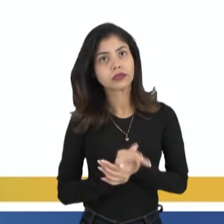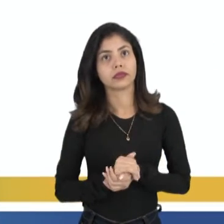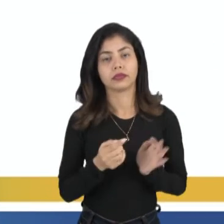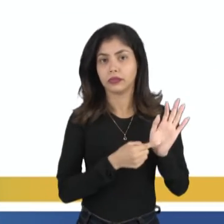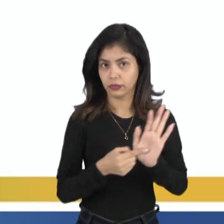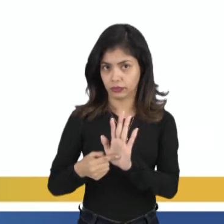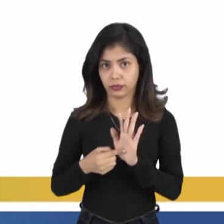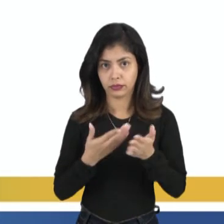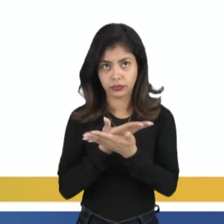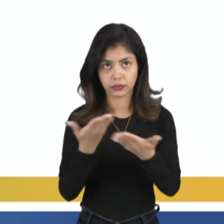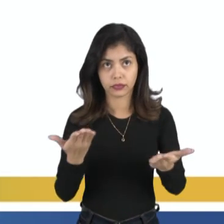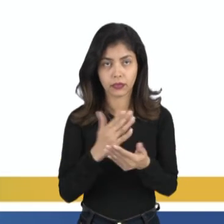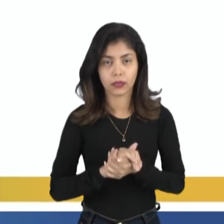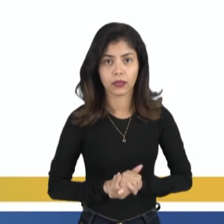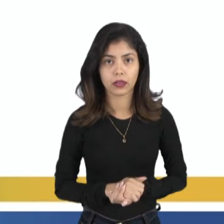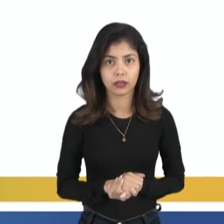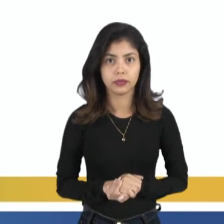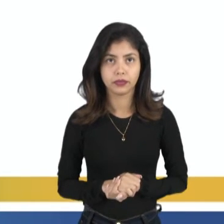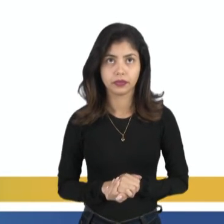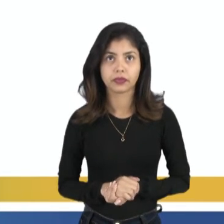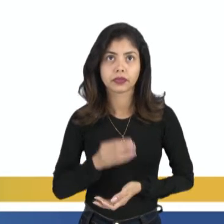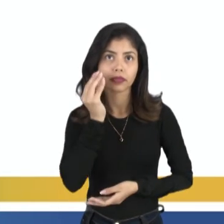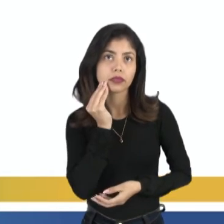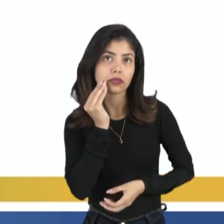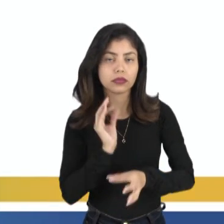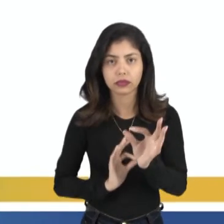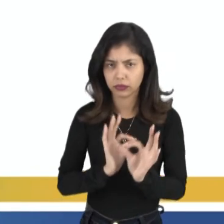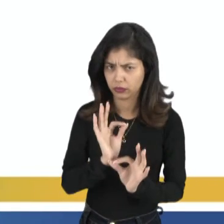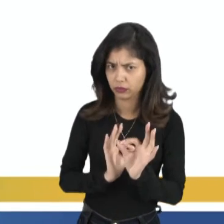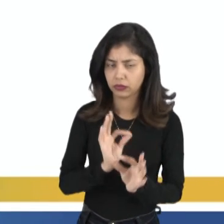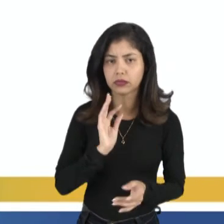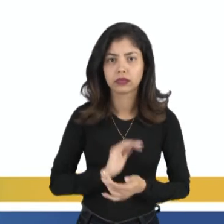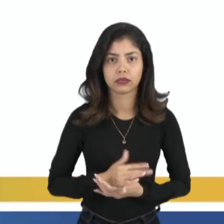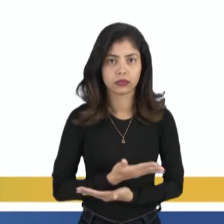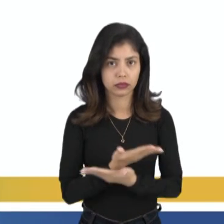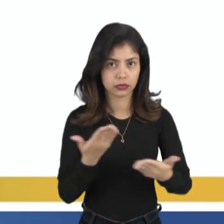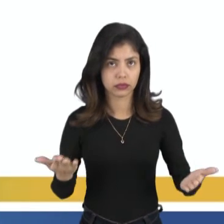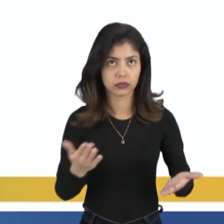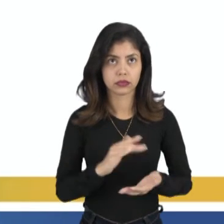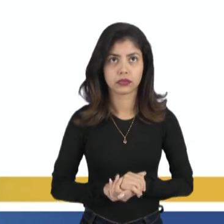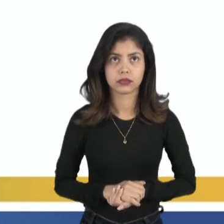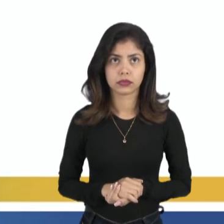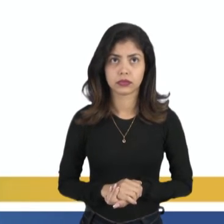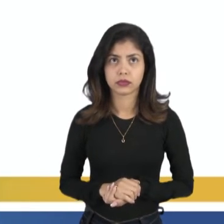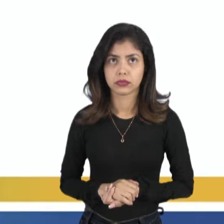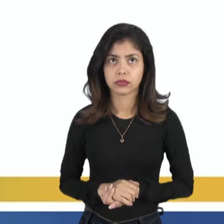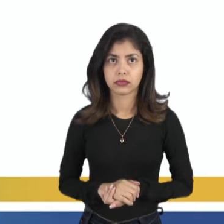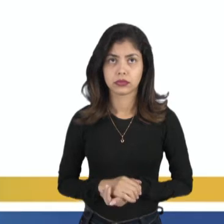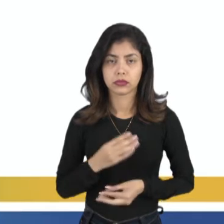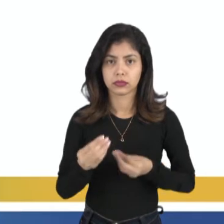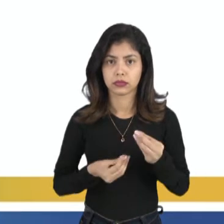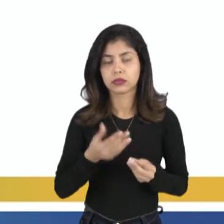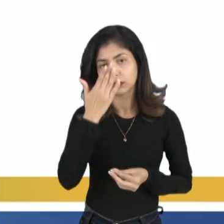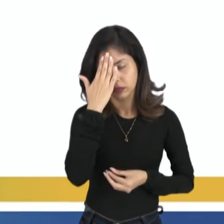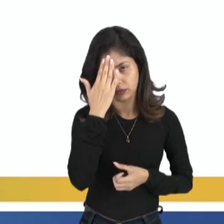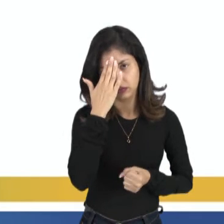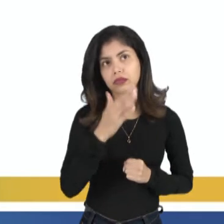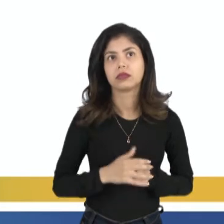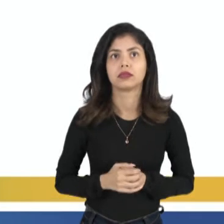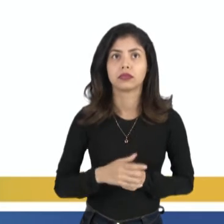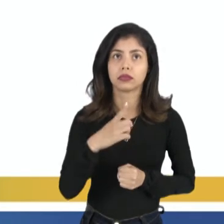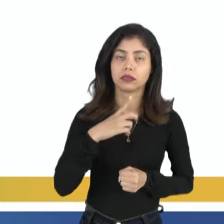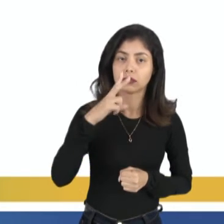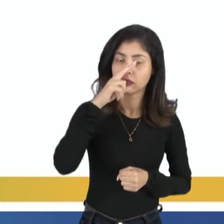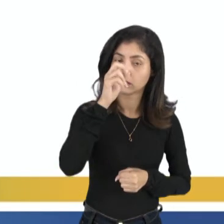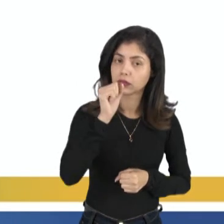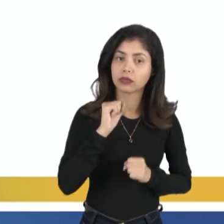foi apresentado aqui, ó. Então, vou tentar organizar isso aqui para vocês de modo que fique compreensível. Então, nós temos aqui